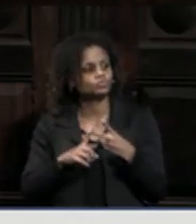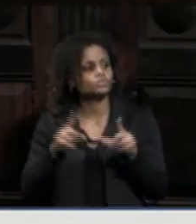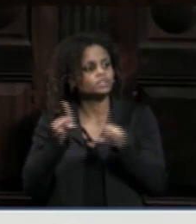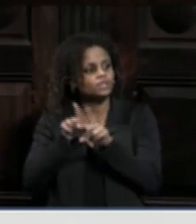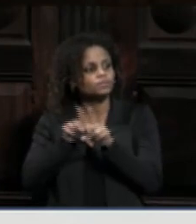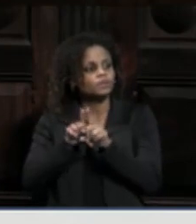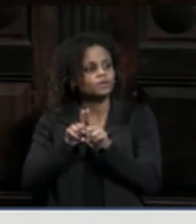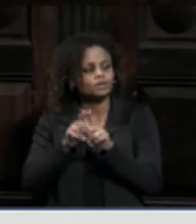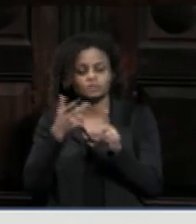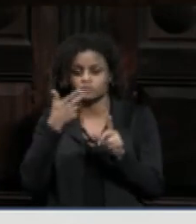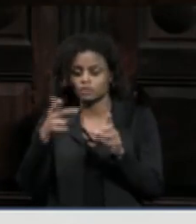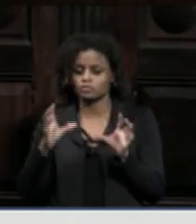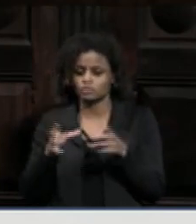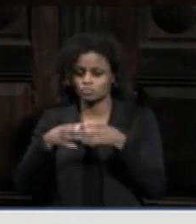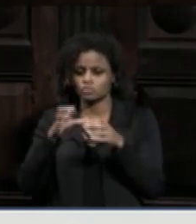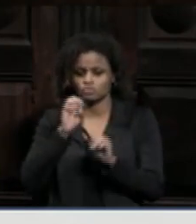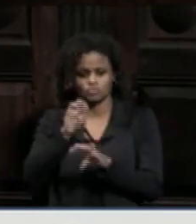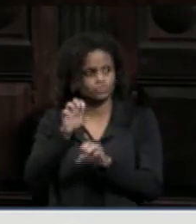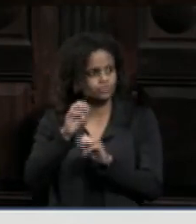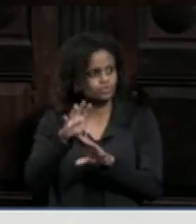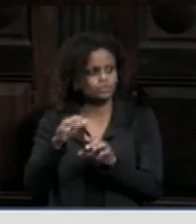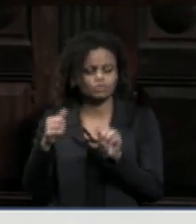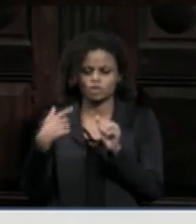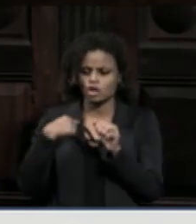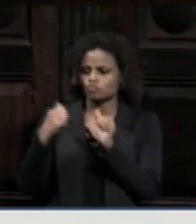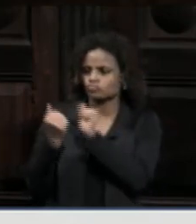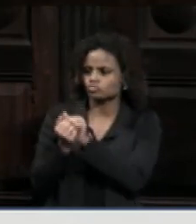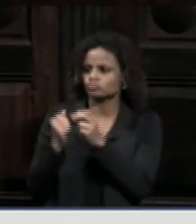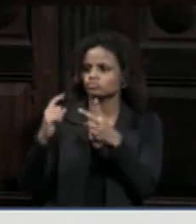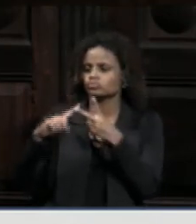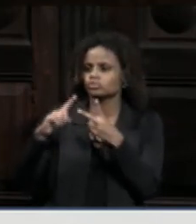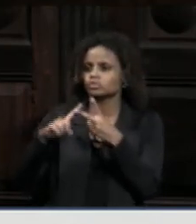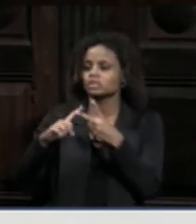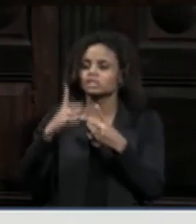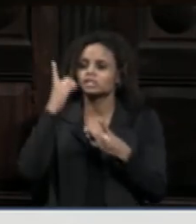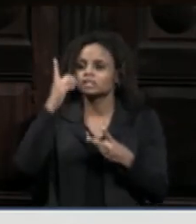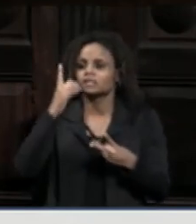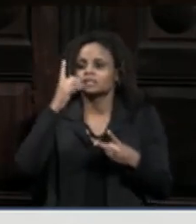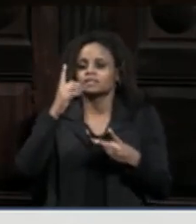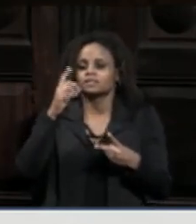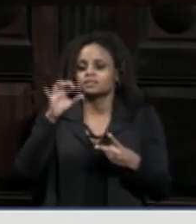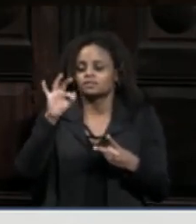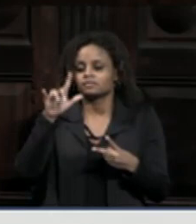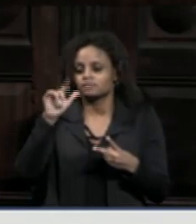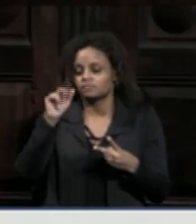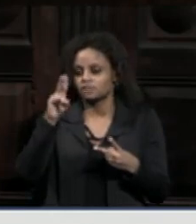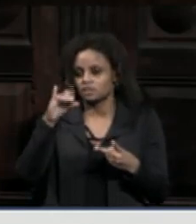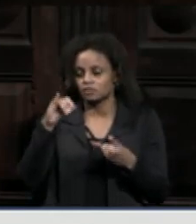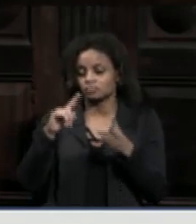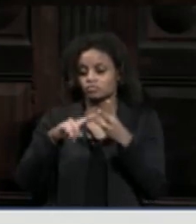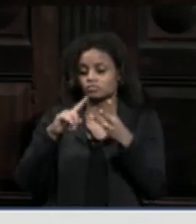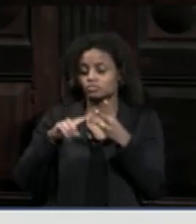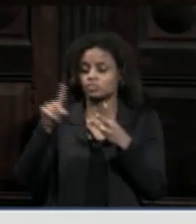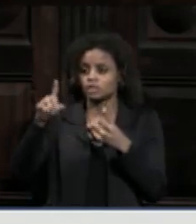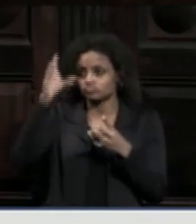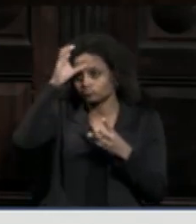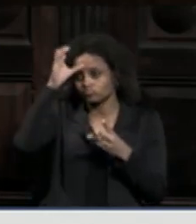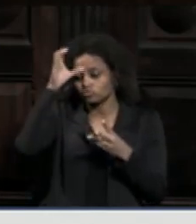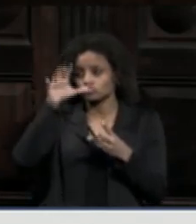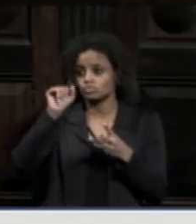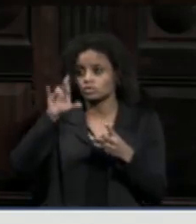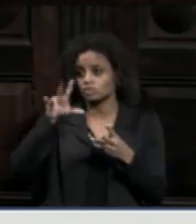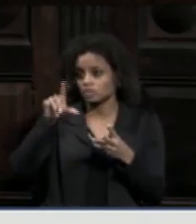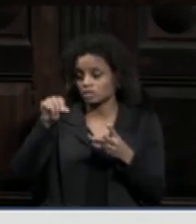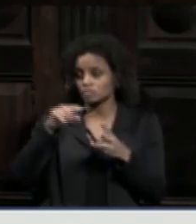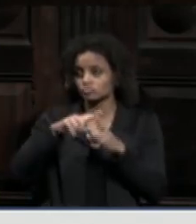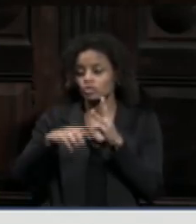de Educação, eu, o deputado Flávio Serafini e o presidente Tio Carlos, já combinamos em plenário, estamos apenas aguardando uma